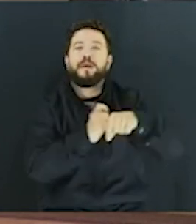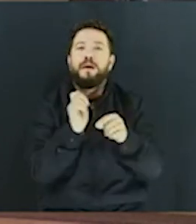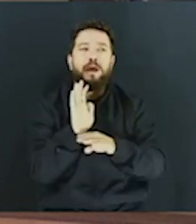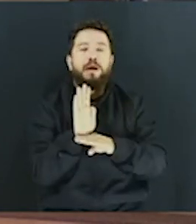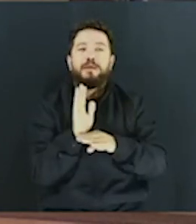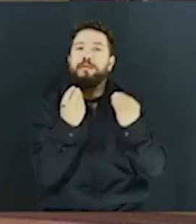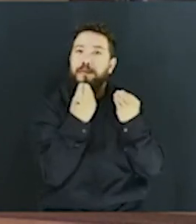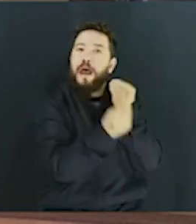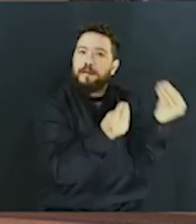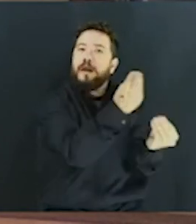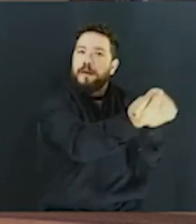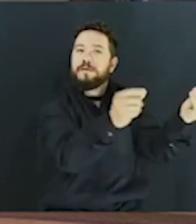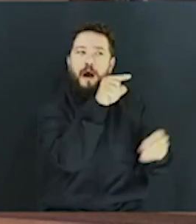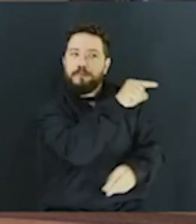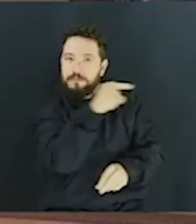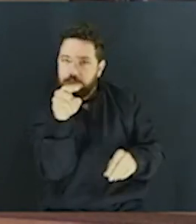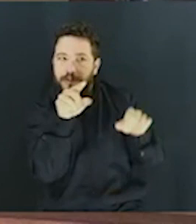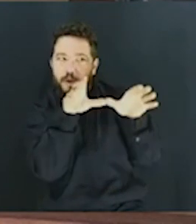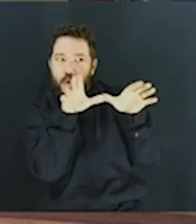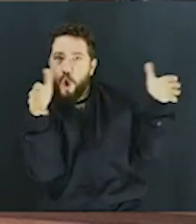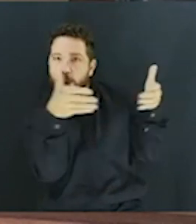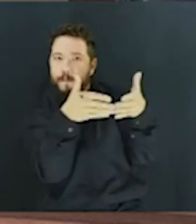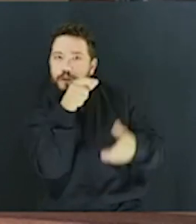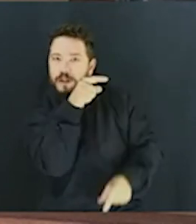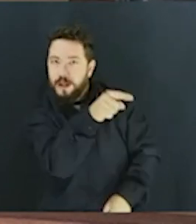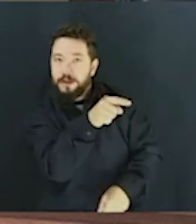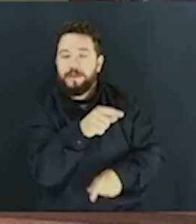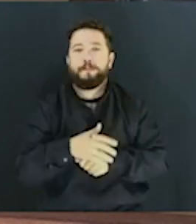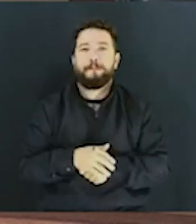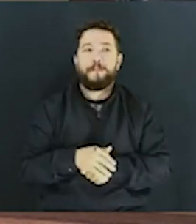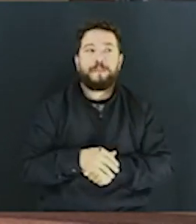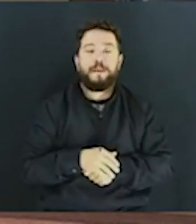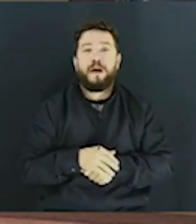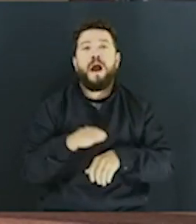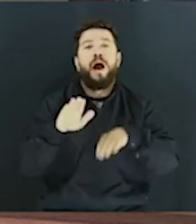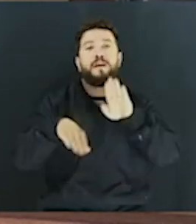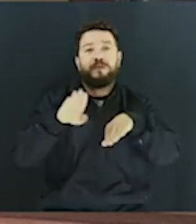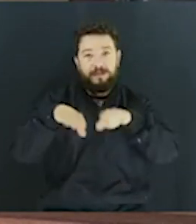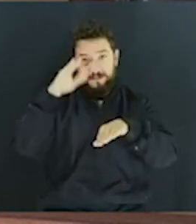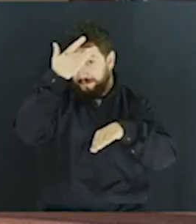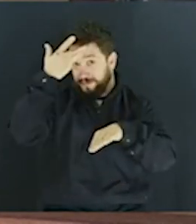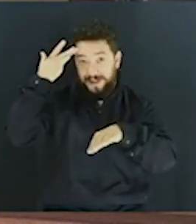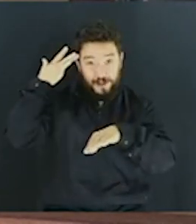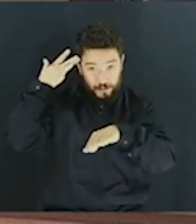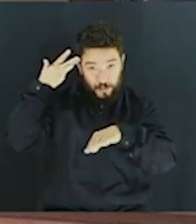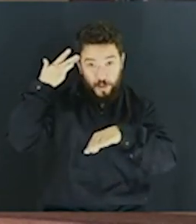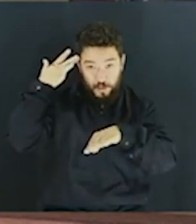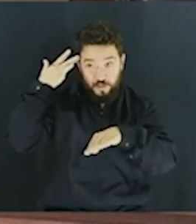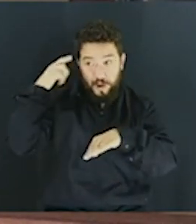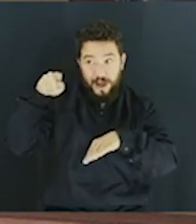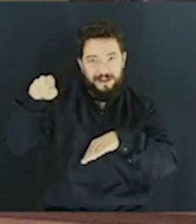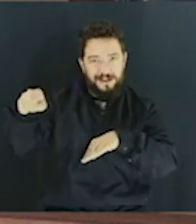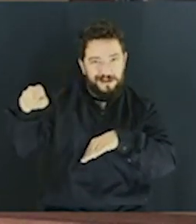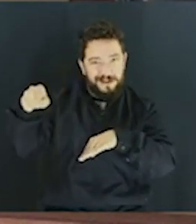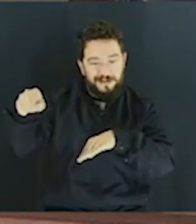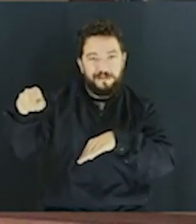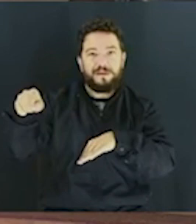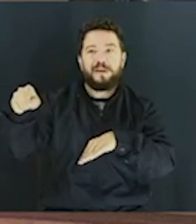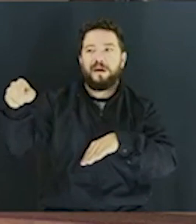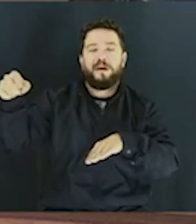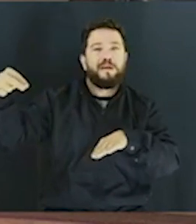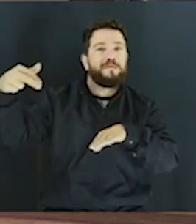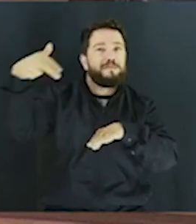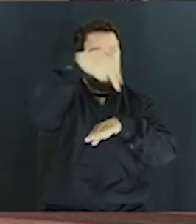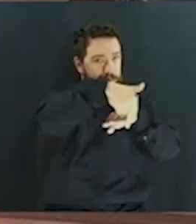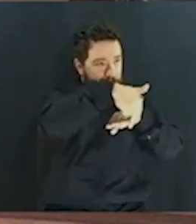elas possam entregar. Muitas vezes as pessoas chegam nas casas, nas comunidades terapêuticas, sem